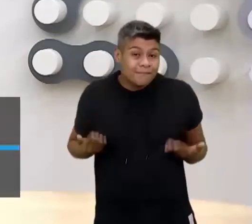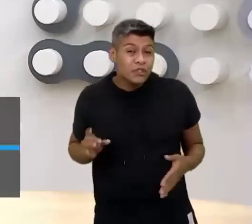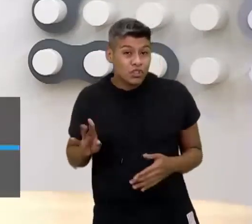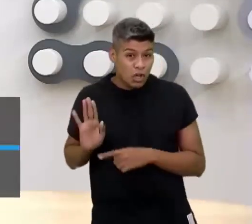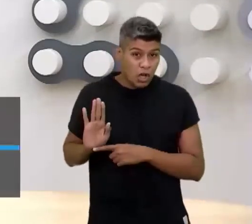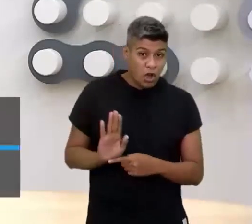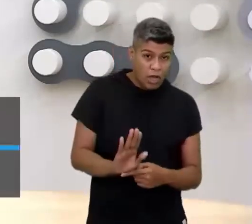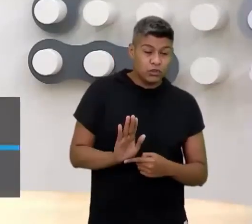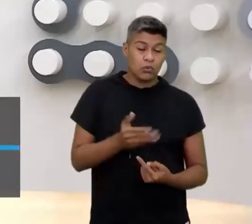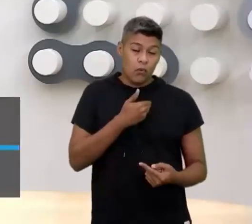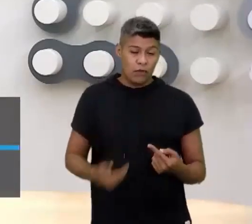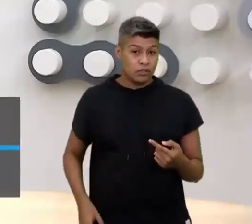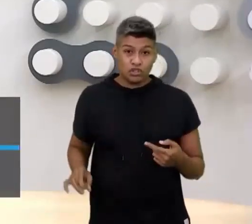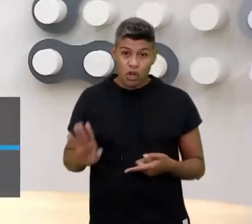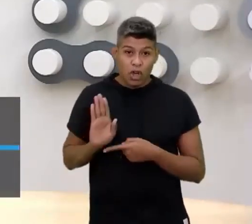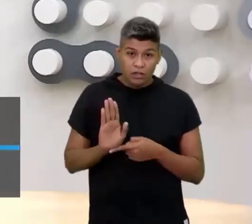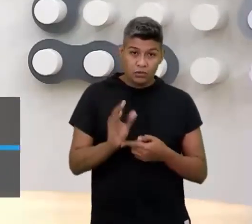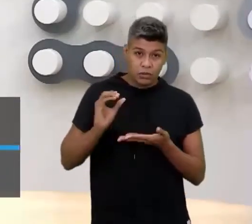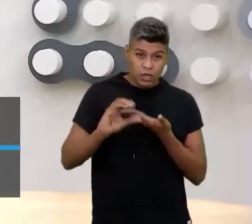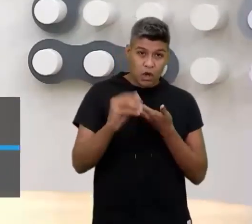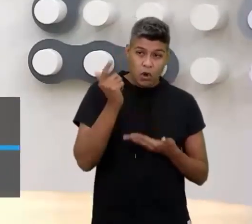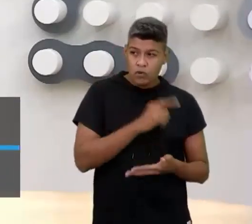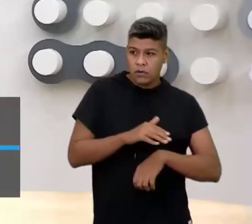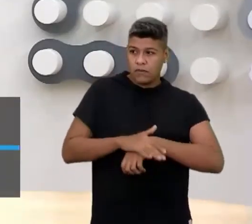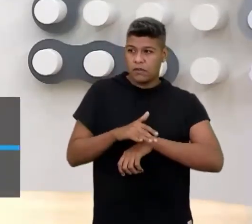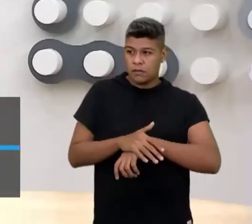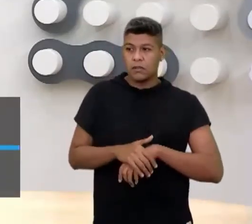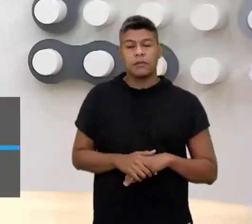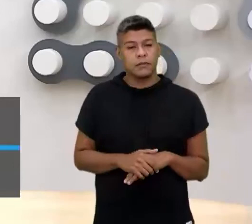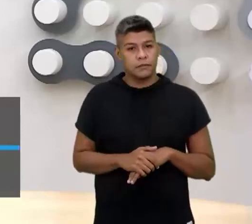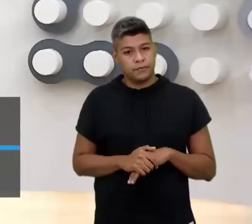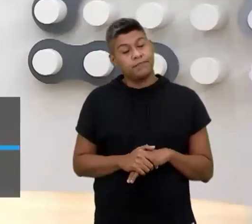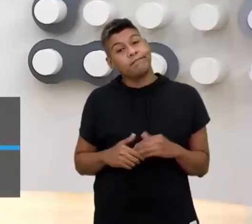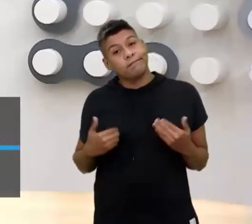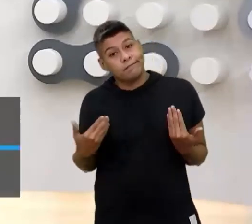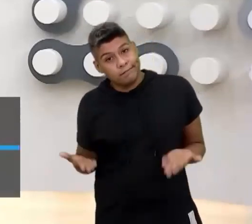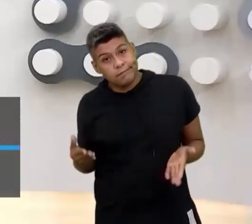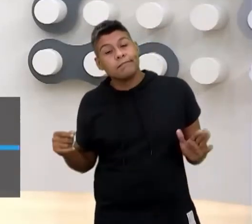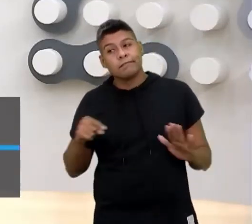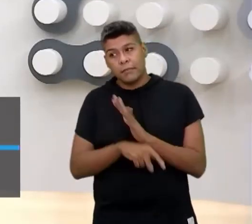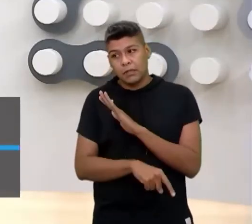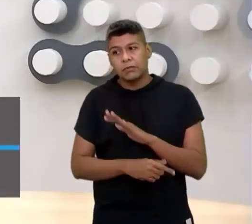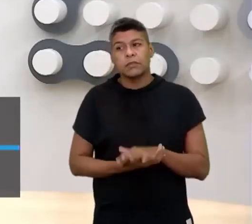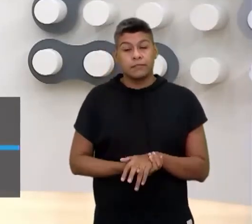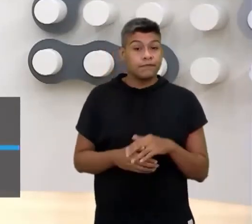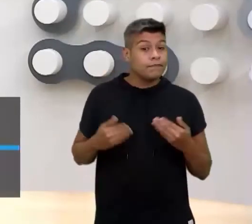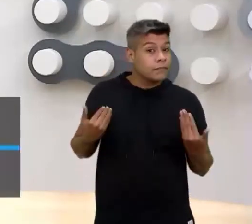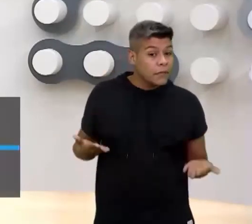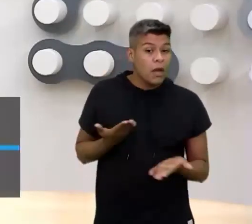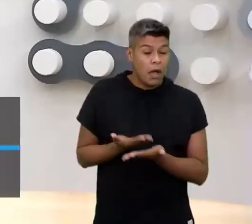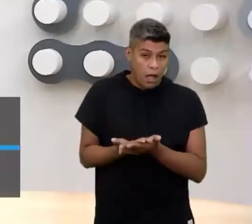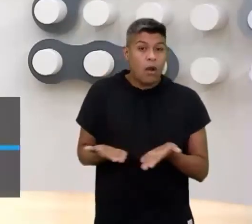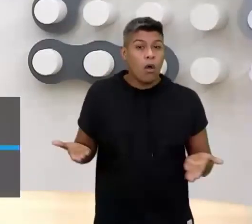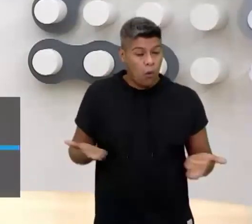só a ajuda do governo? Será que eu, como indivíduo, consigo fazer isso? Aí fica essa pergunta para vocês. Então, na aula